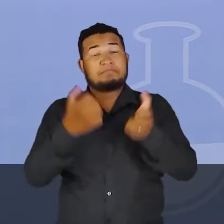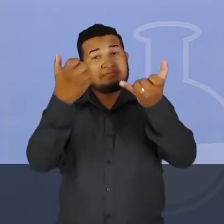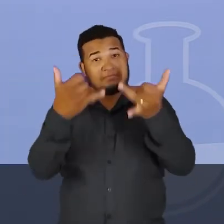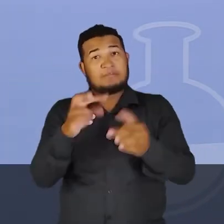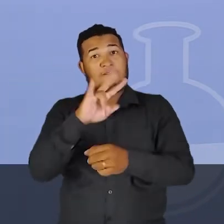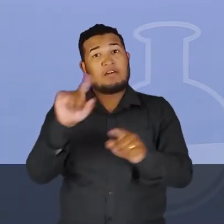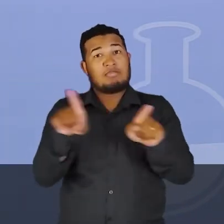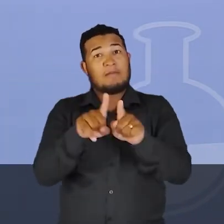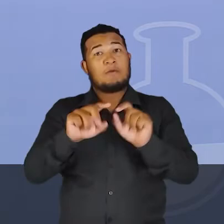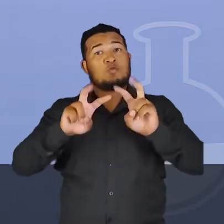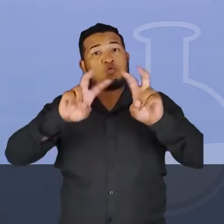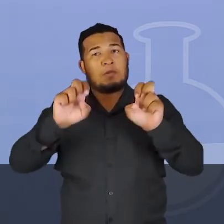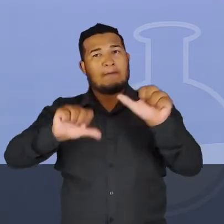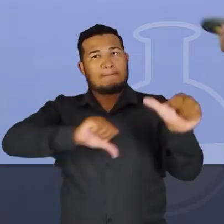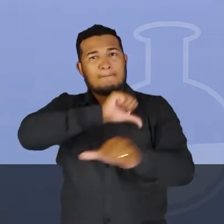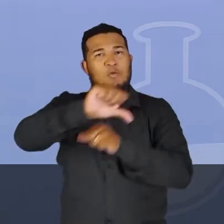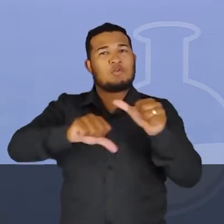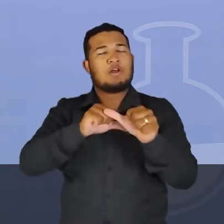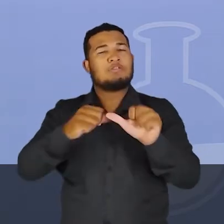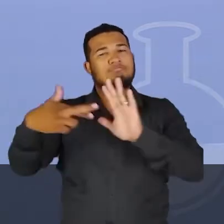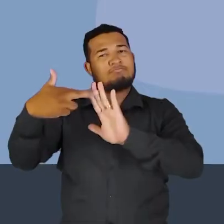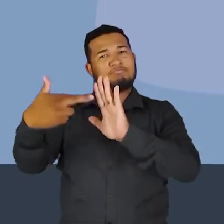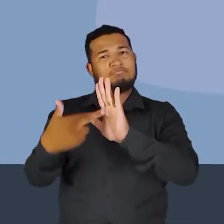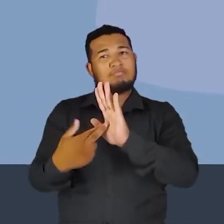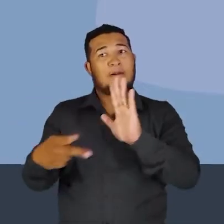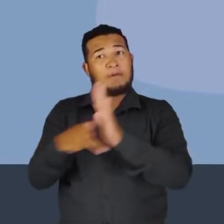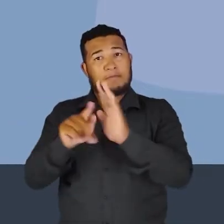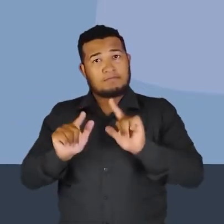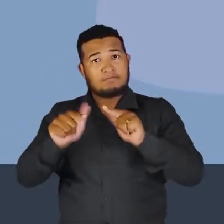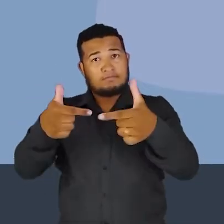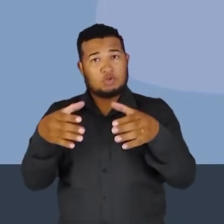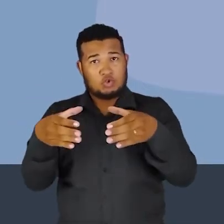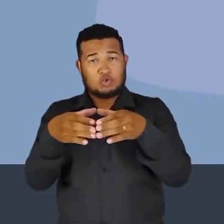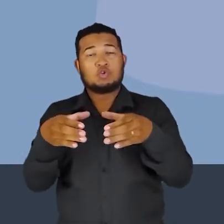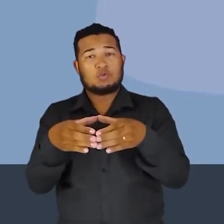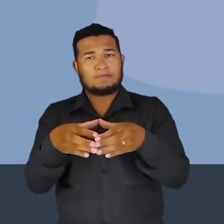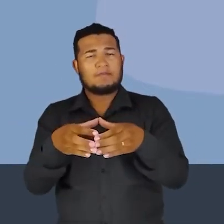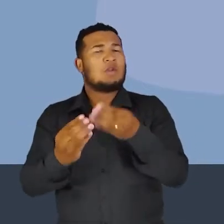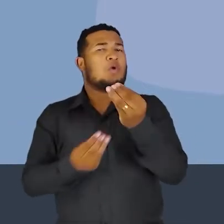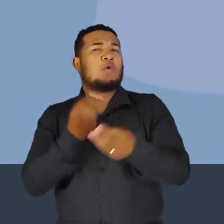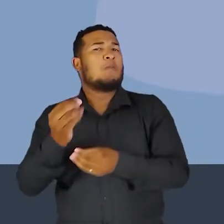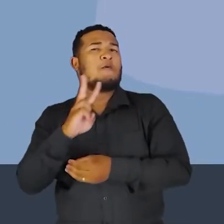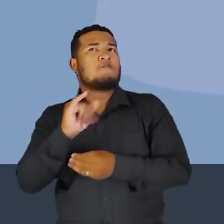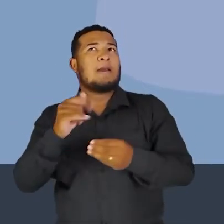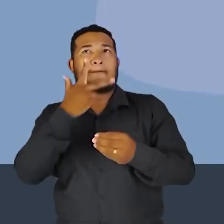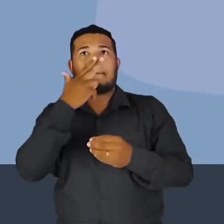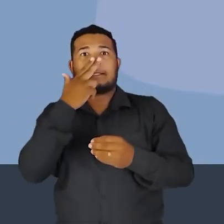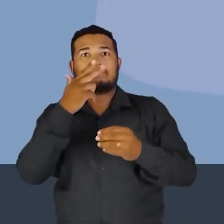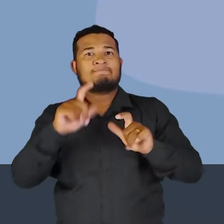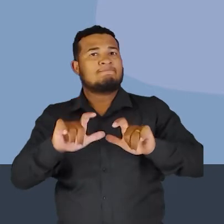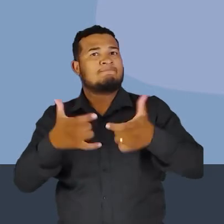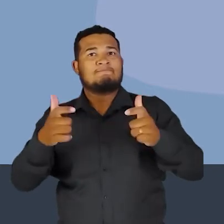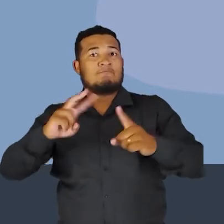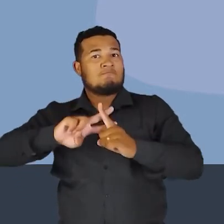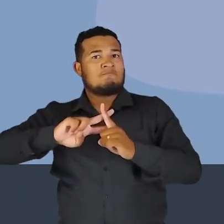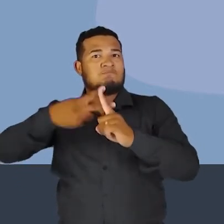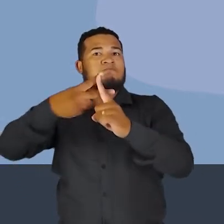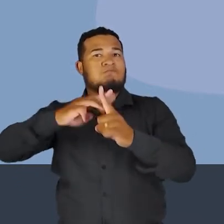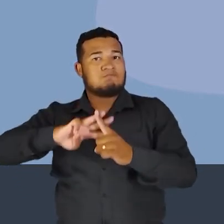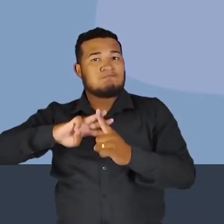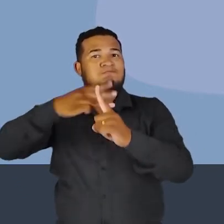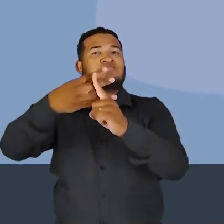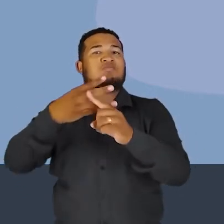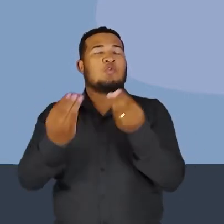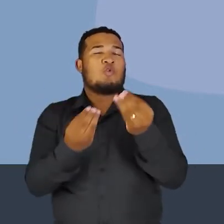dessa mudança nos paradigmas das ações coletivas, como que elas vão ampliar, como que elas vão contar com os